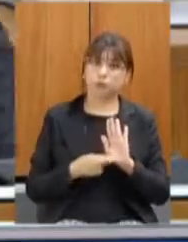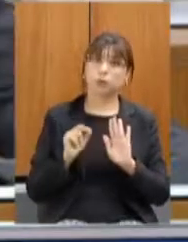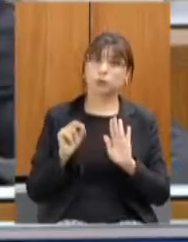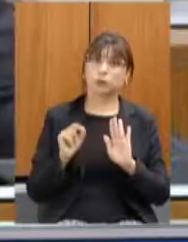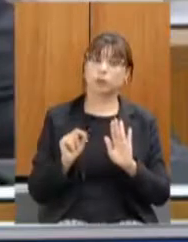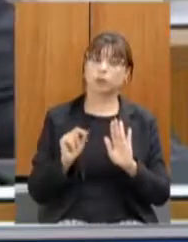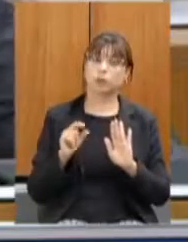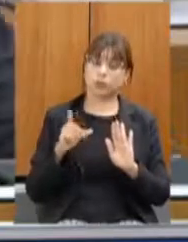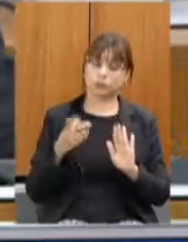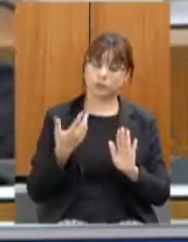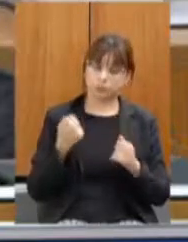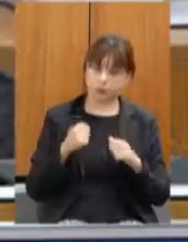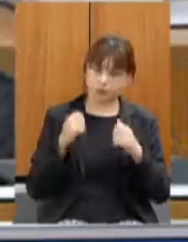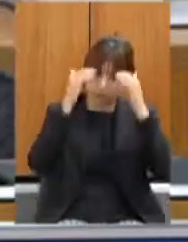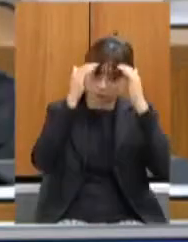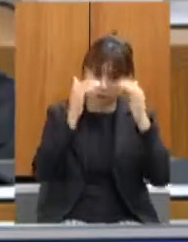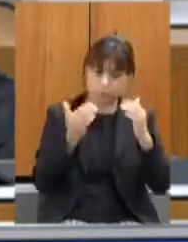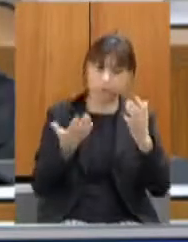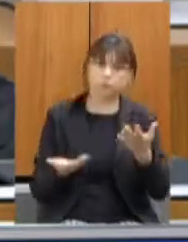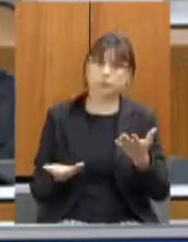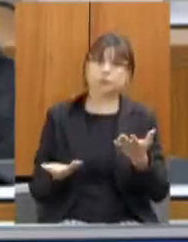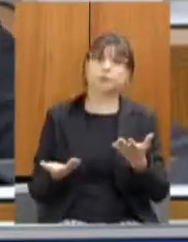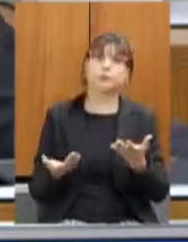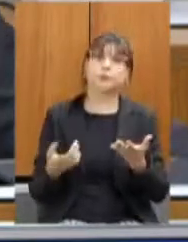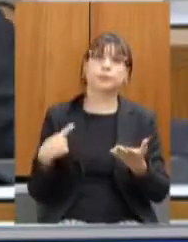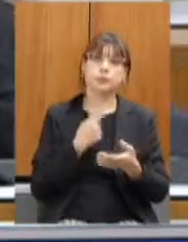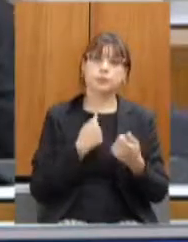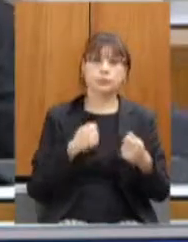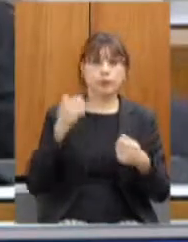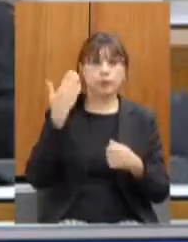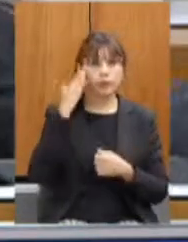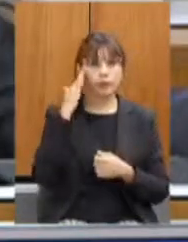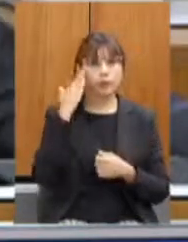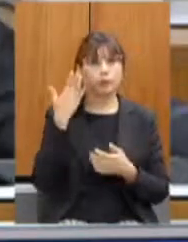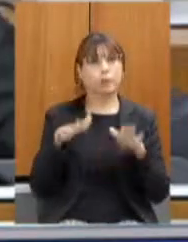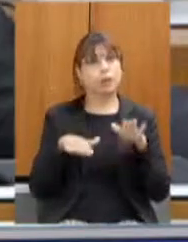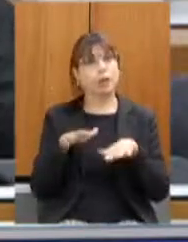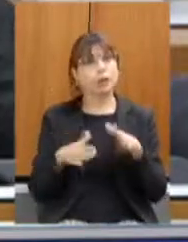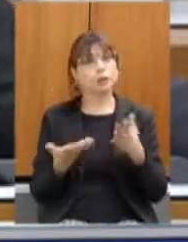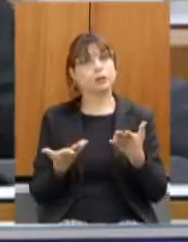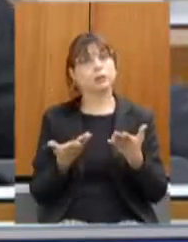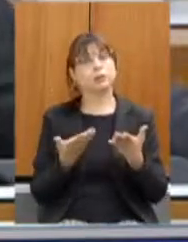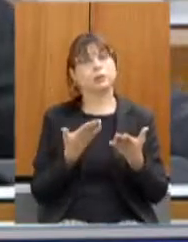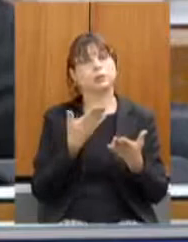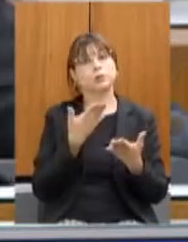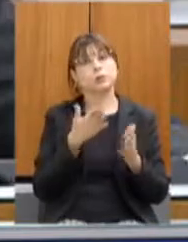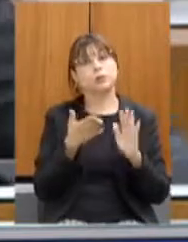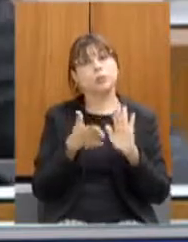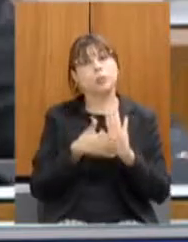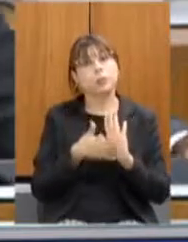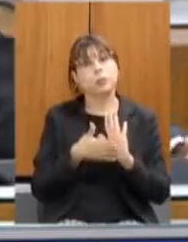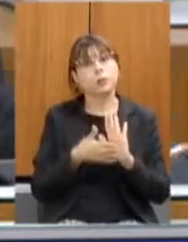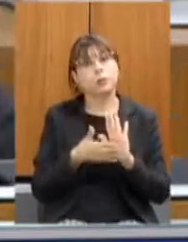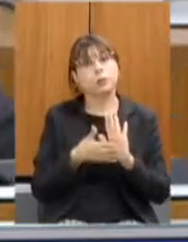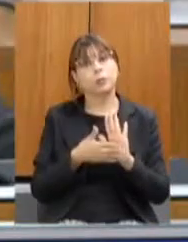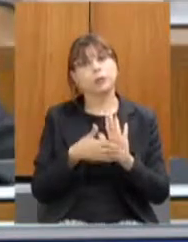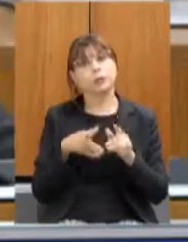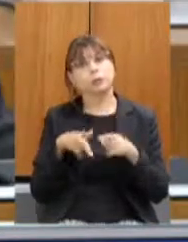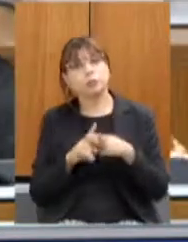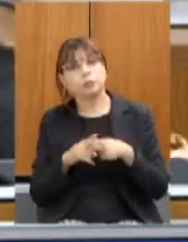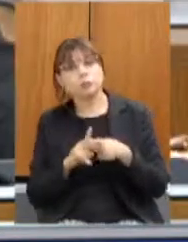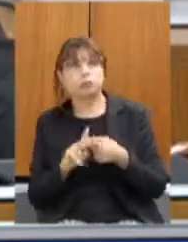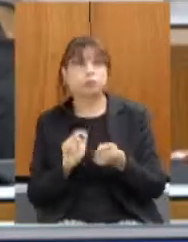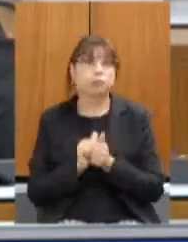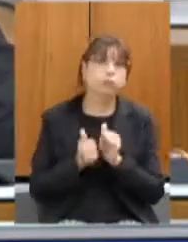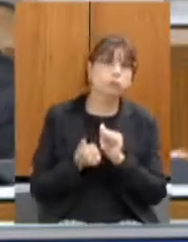arcabouço vigente e nós precisamos entender a demanda para talvez até propor realmente algum ajuste